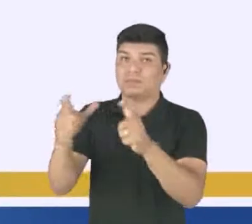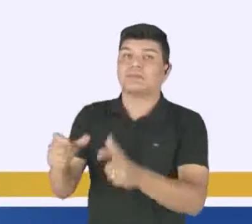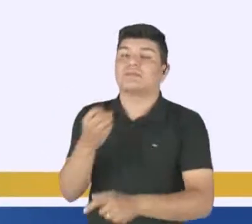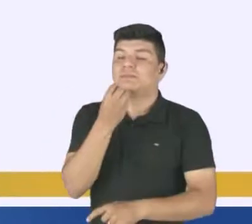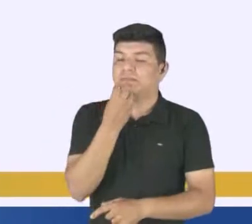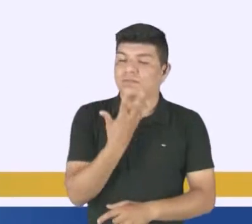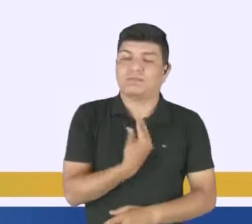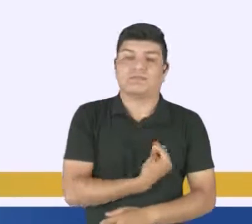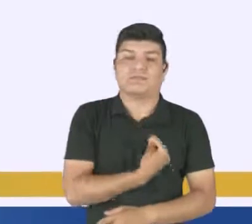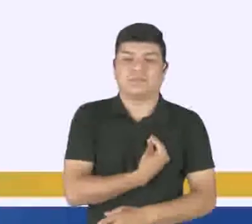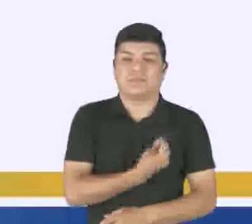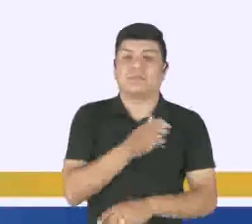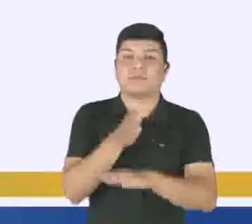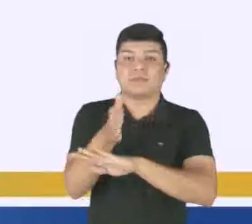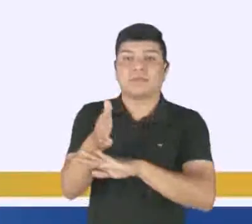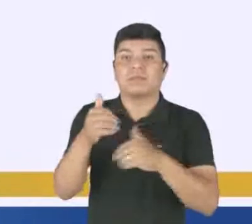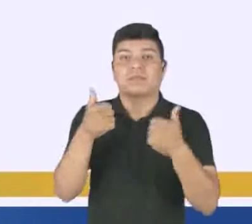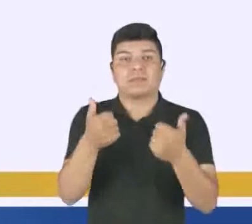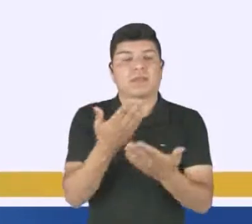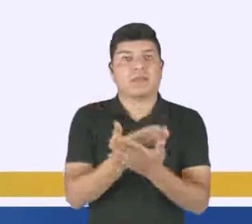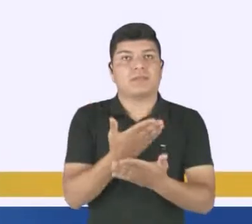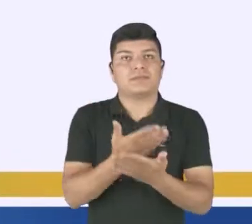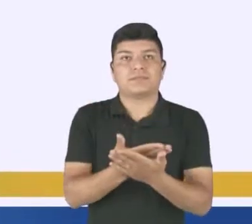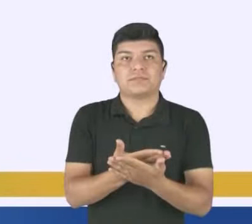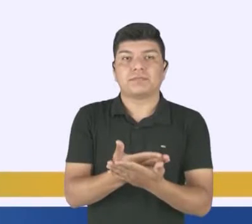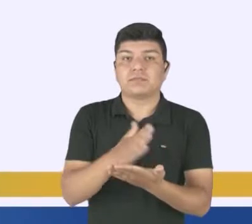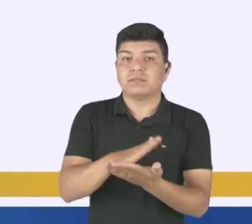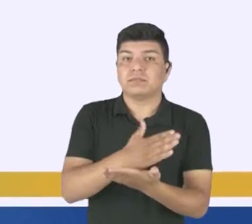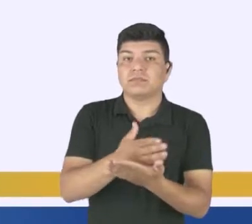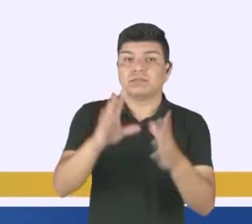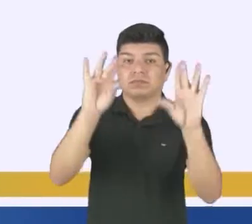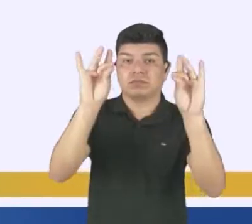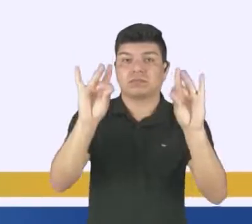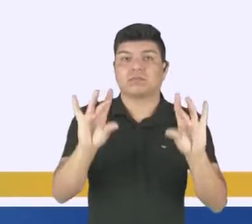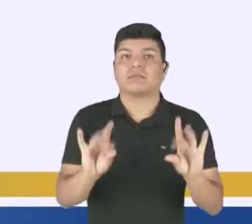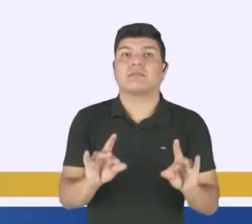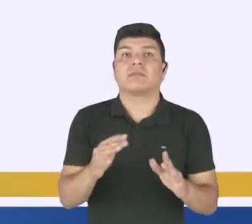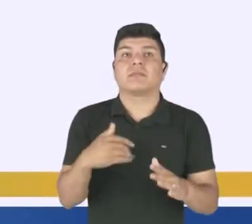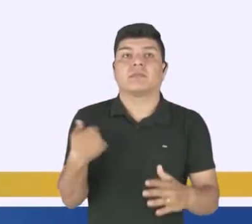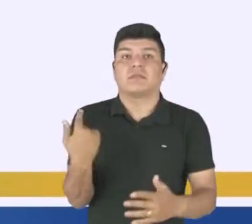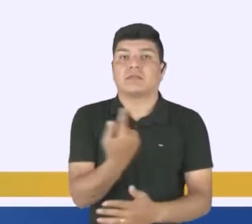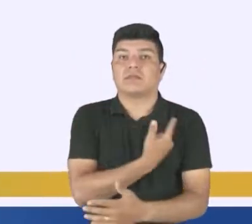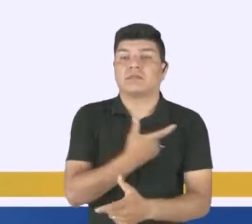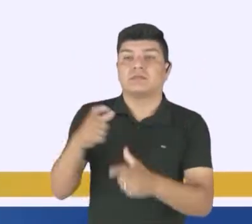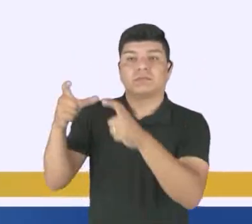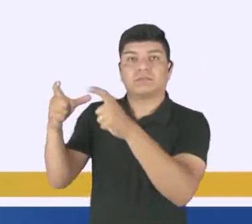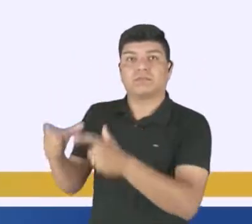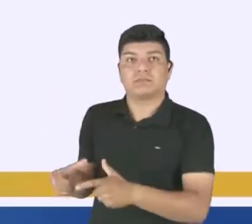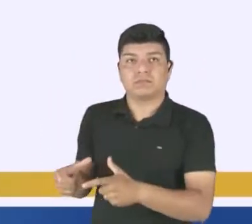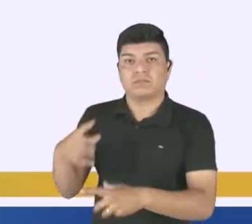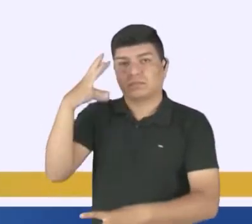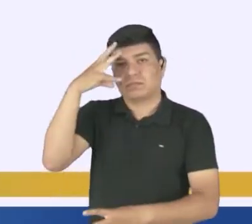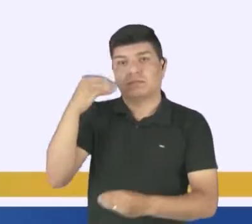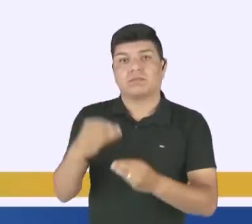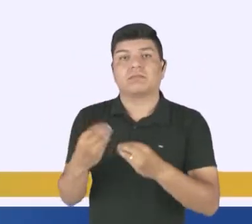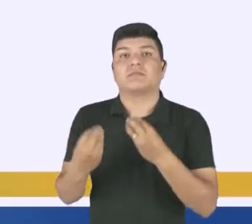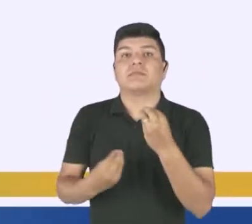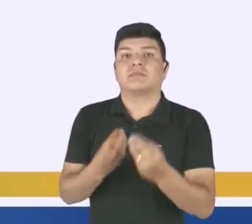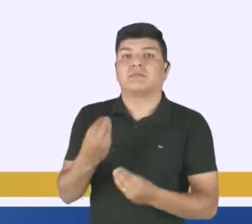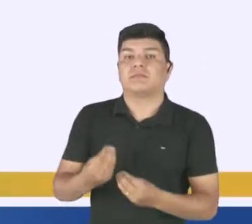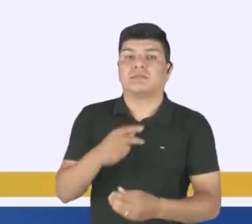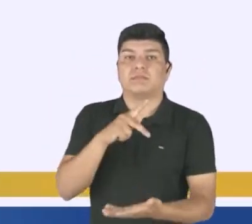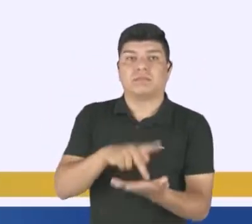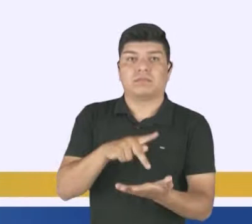dia você visitar. Mas vamos estudar alguns detalhes, começando pela nossa localização, para saber de fato onde nós